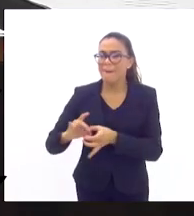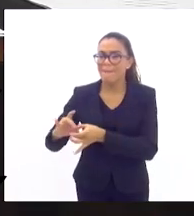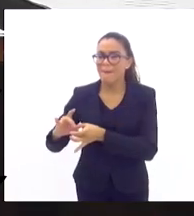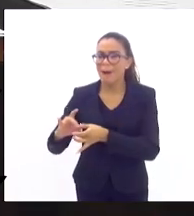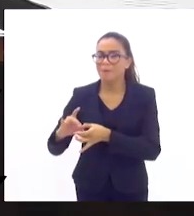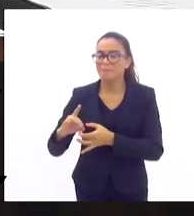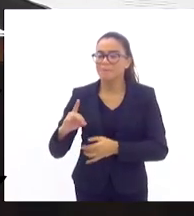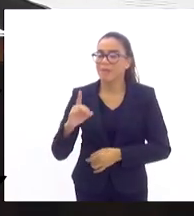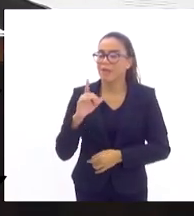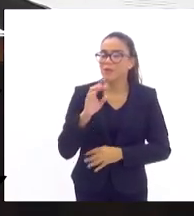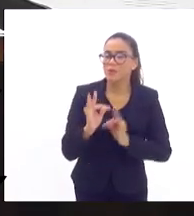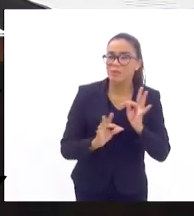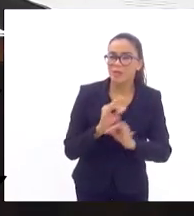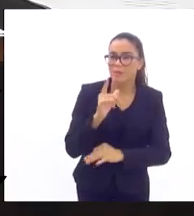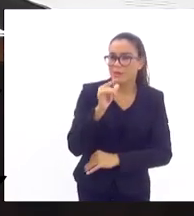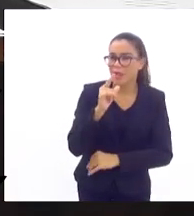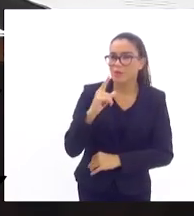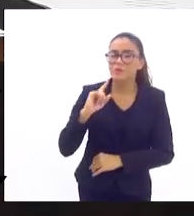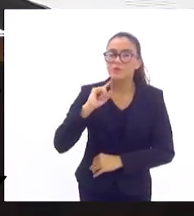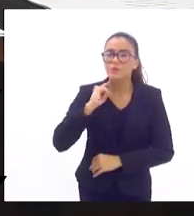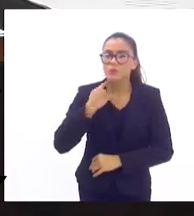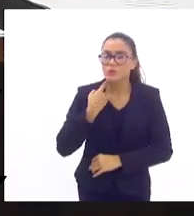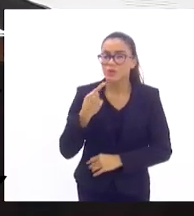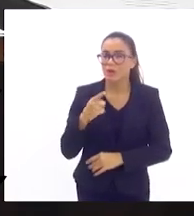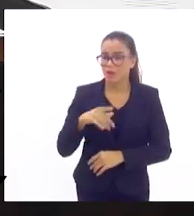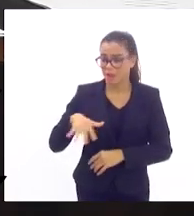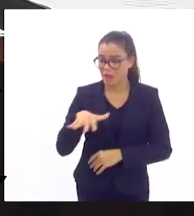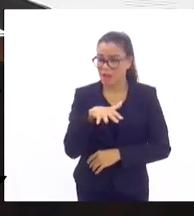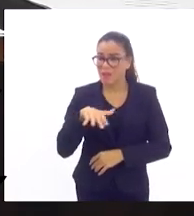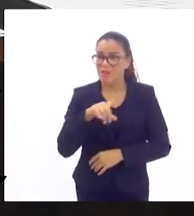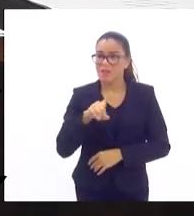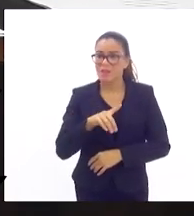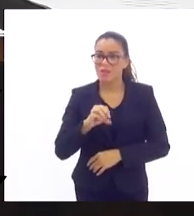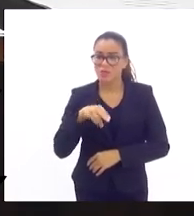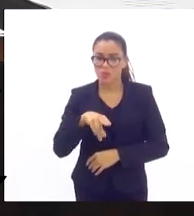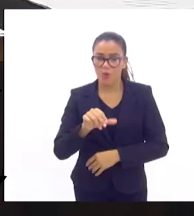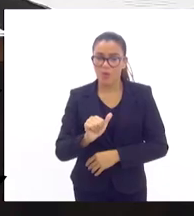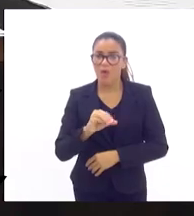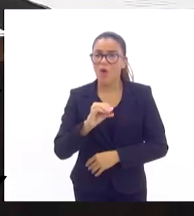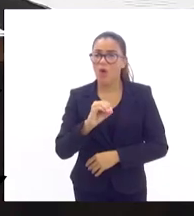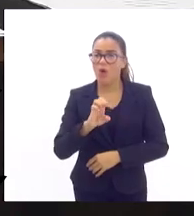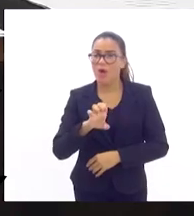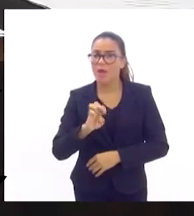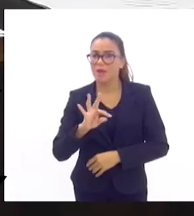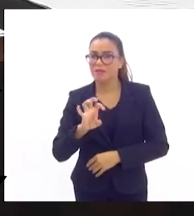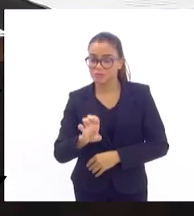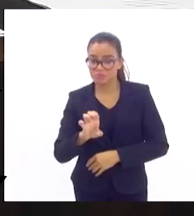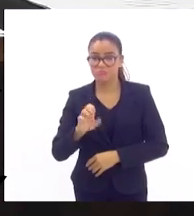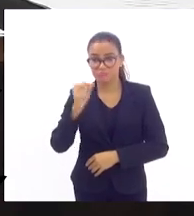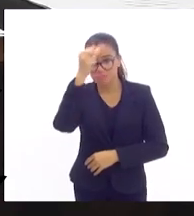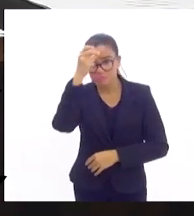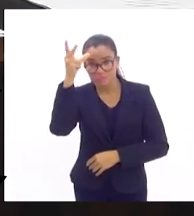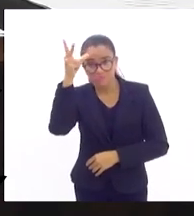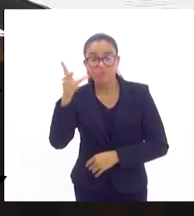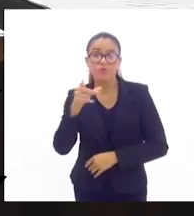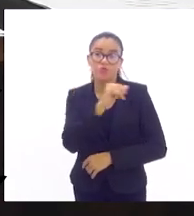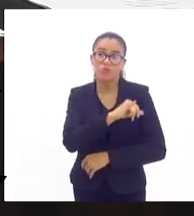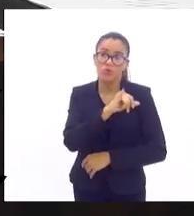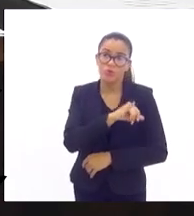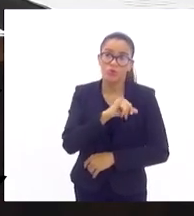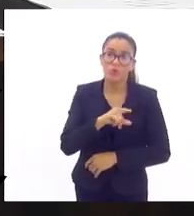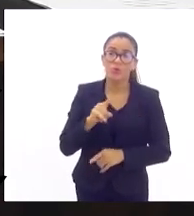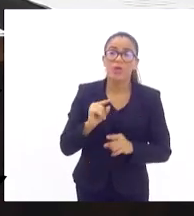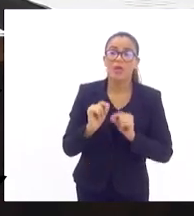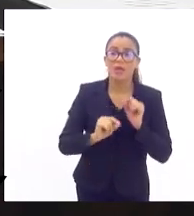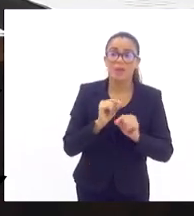de esgoto. O que vem acontecendo na Zona Oeste, presidente da Rio Mais Santa, é que a prefeitura, no caso do Rio de Janeiro, está fazendo investimento de rede de água e